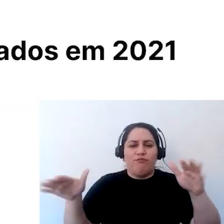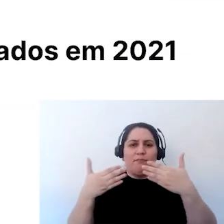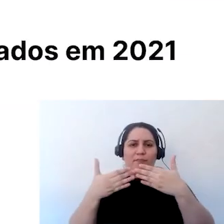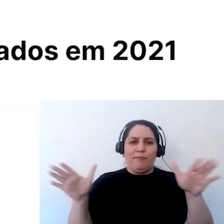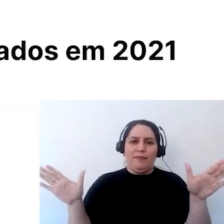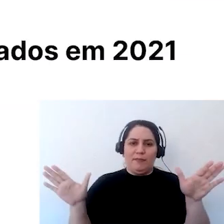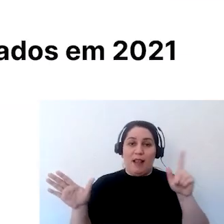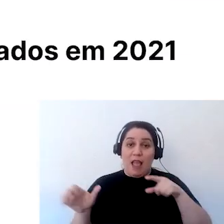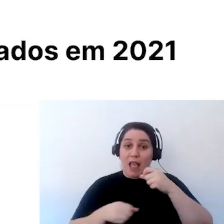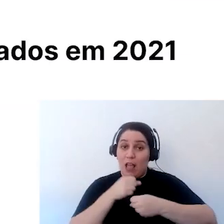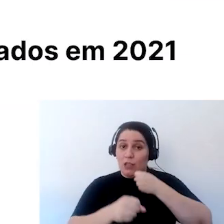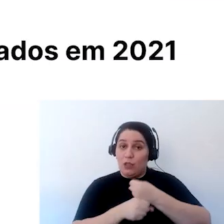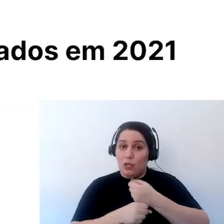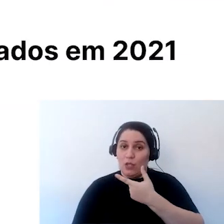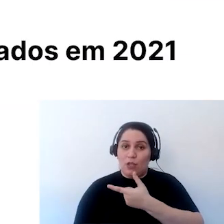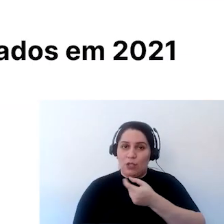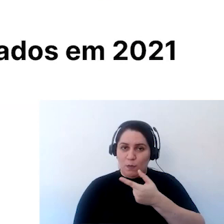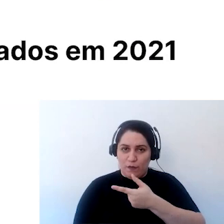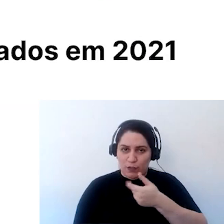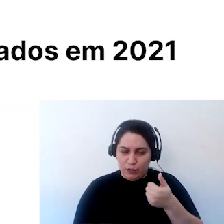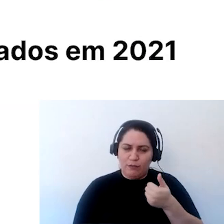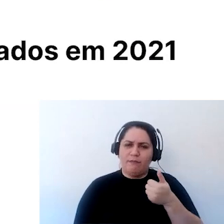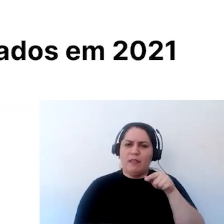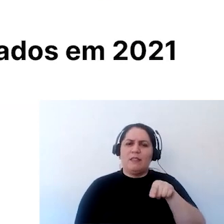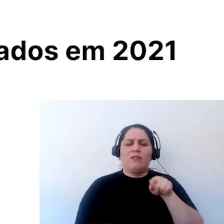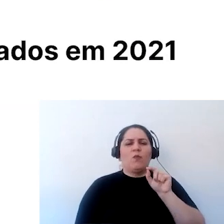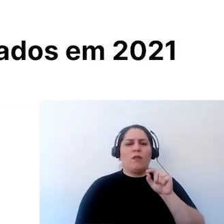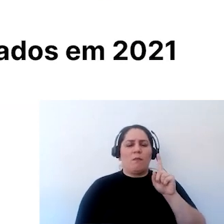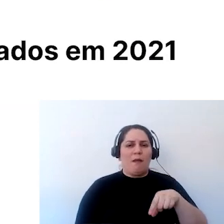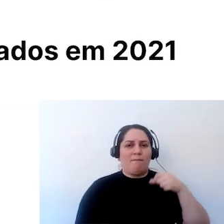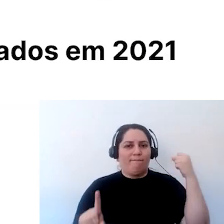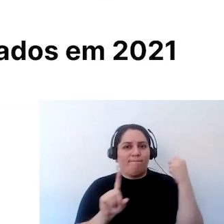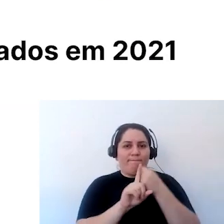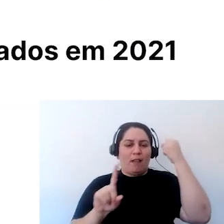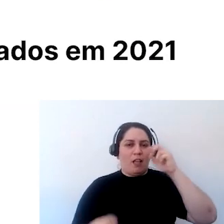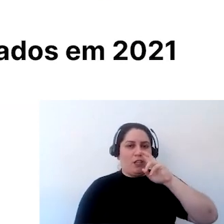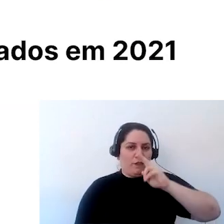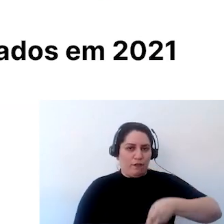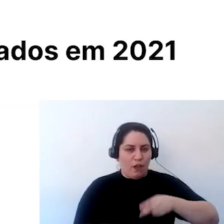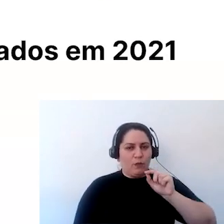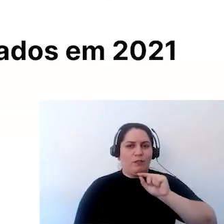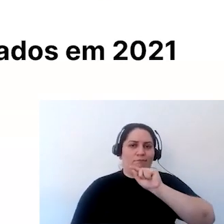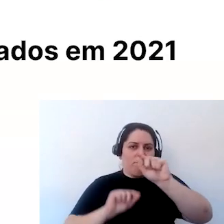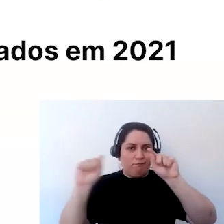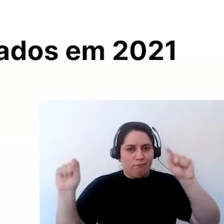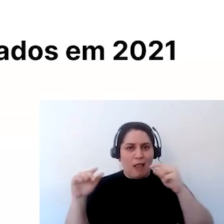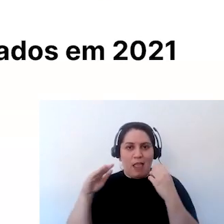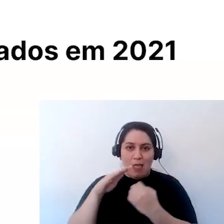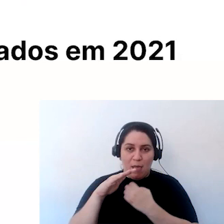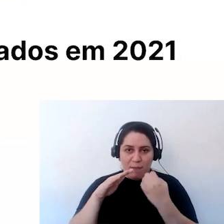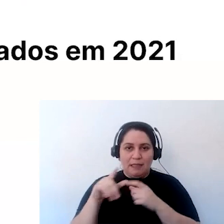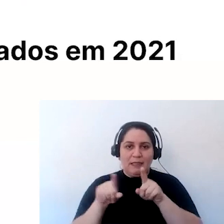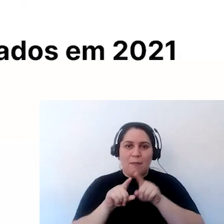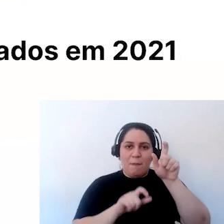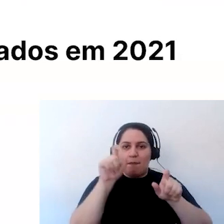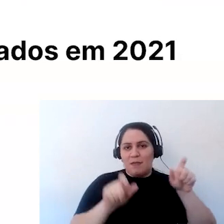em 2021. E isso representa um impacto muito grande, tanto para as empresas quanto para os